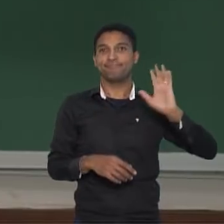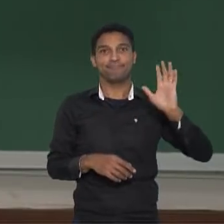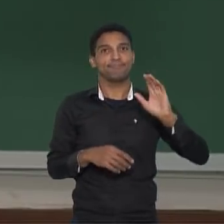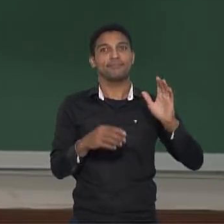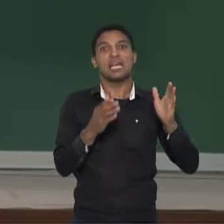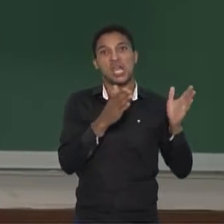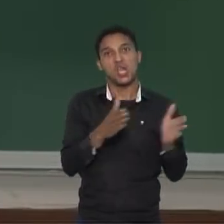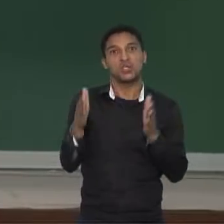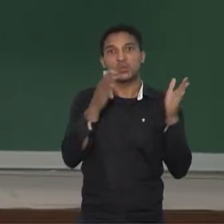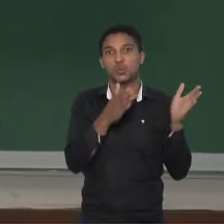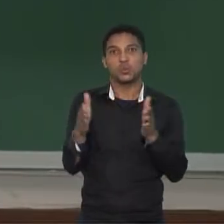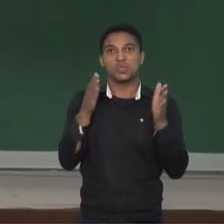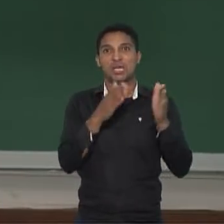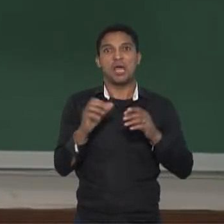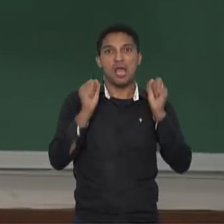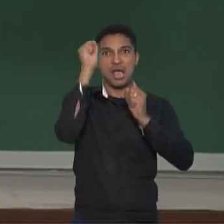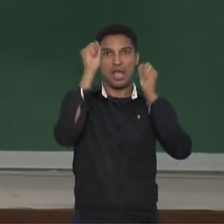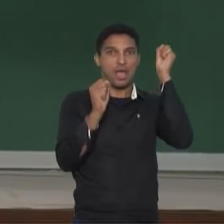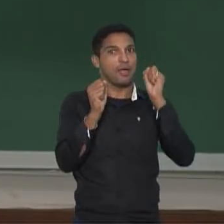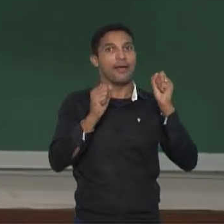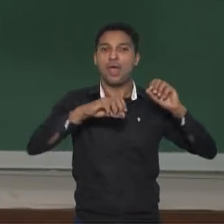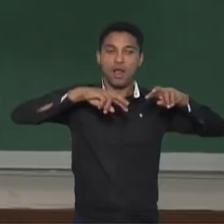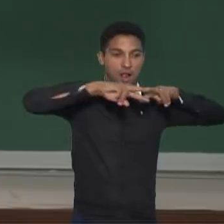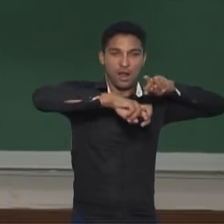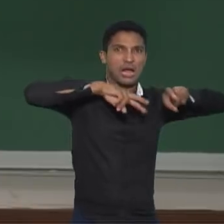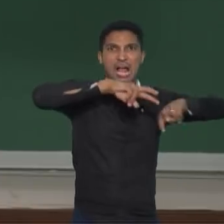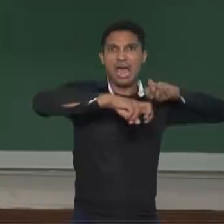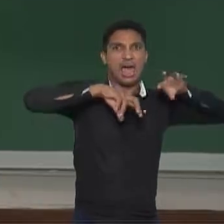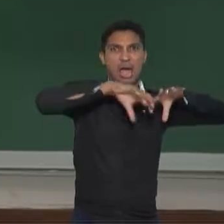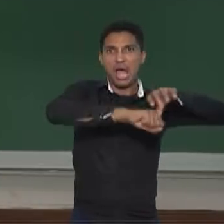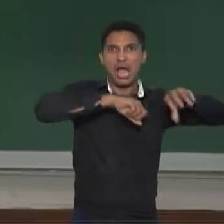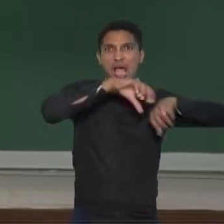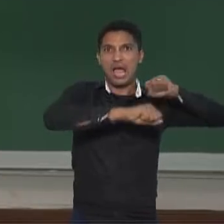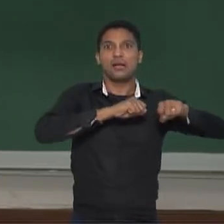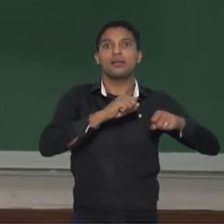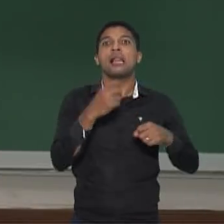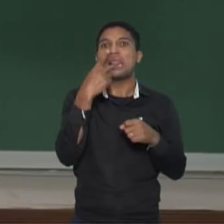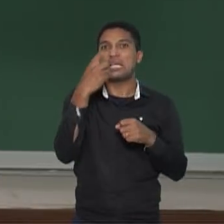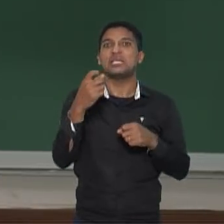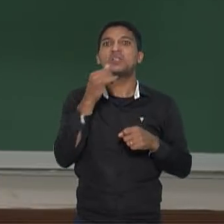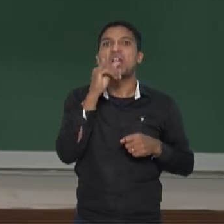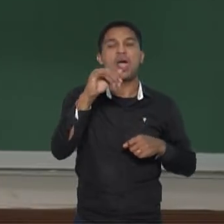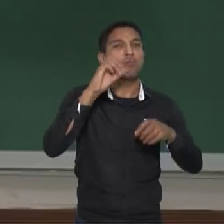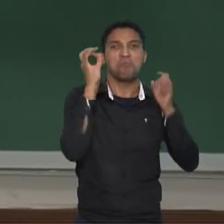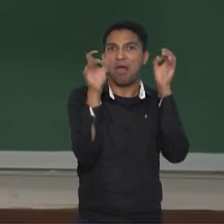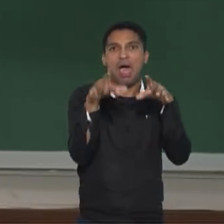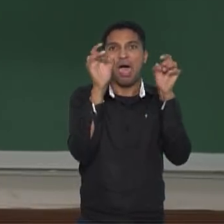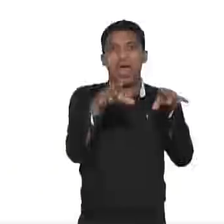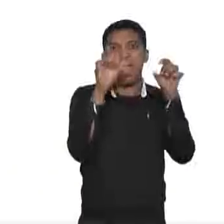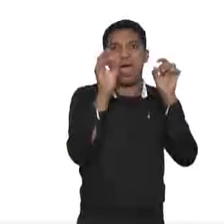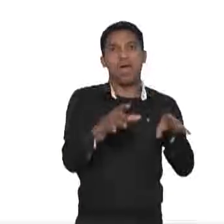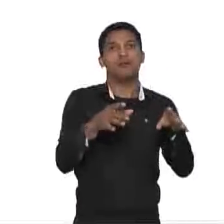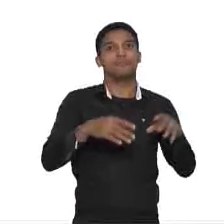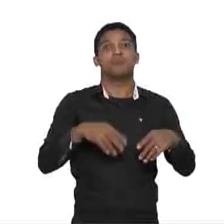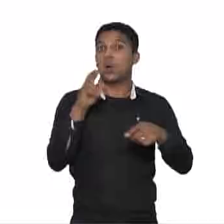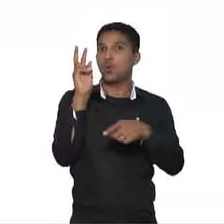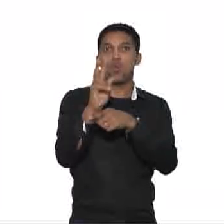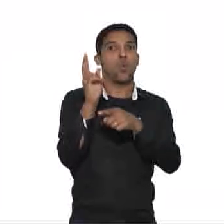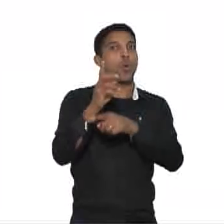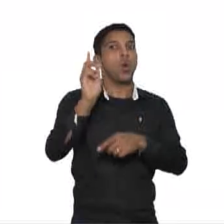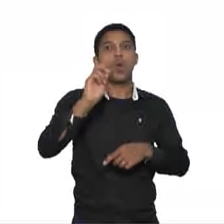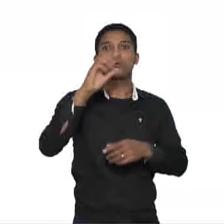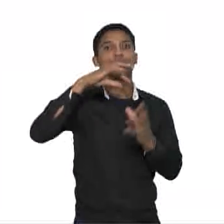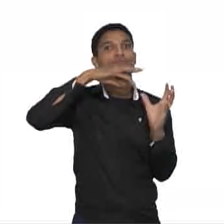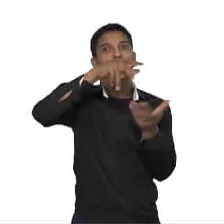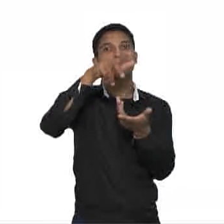isso. Esse tema também está muito próximo da nossa realidade, né? Vamos lá. Se considerarmos que existe